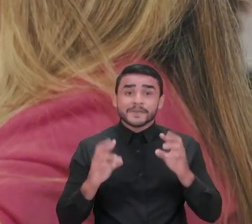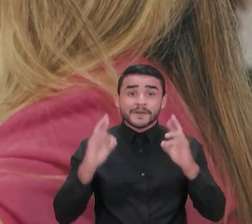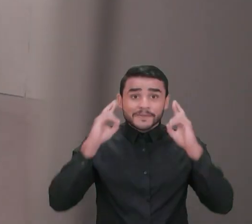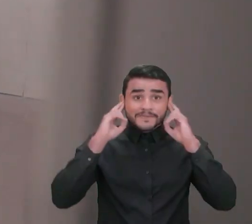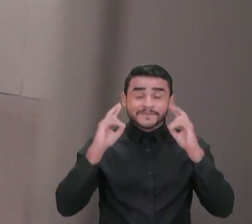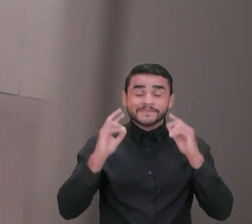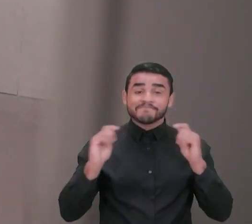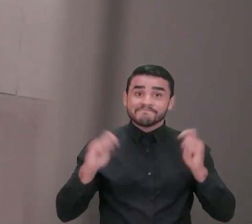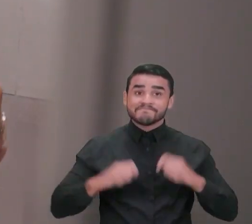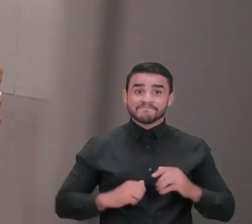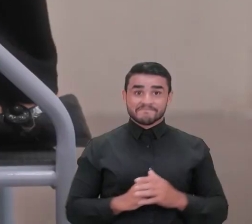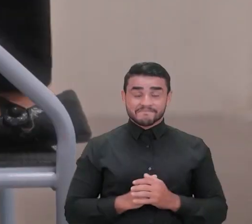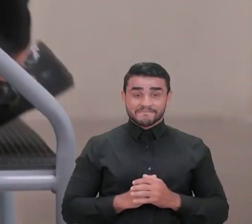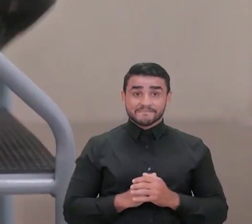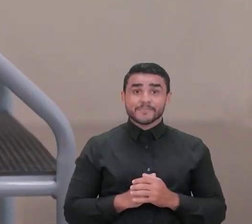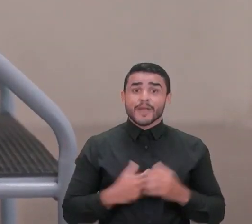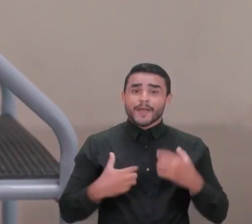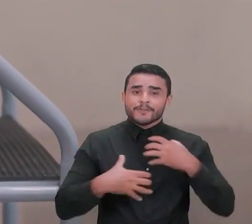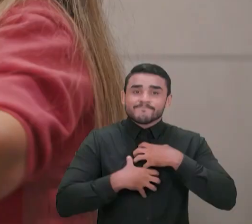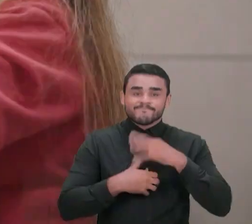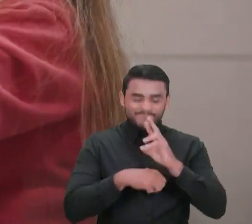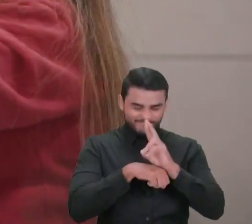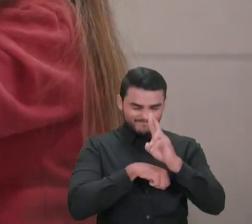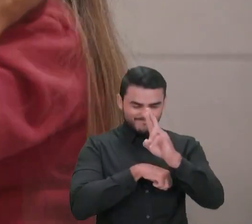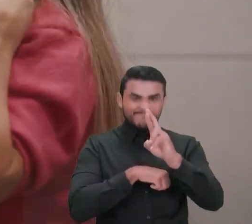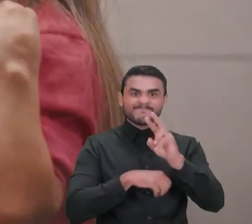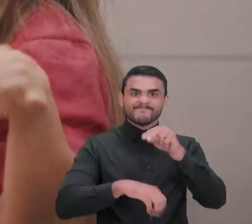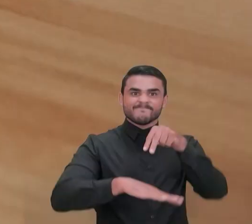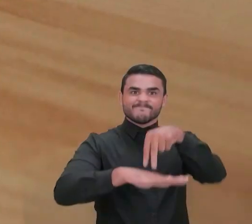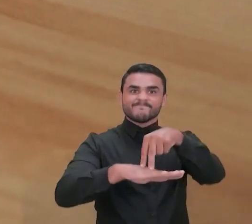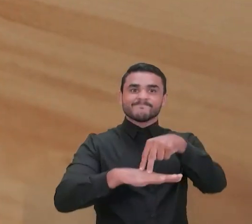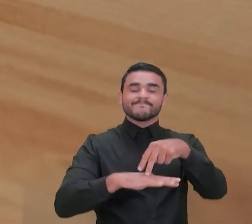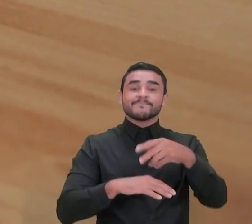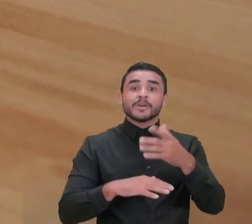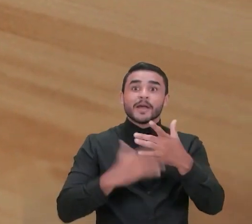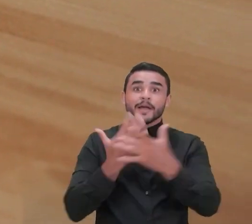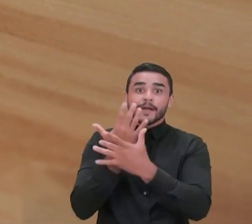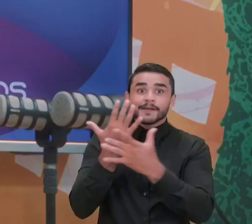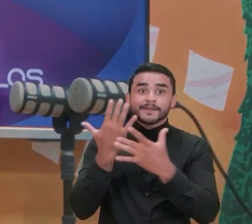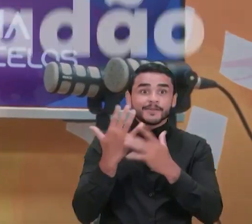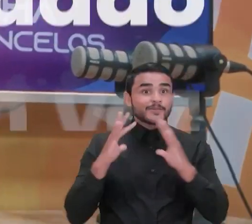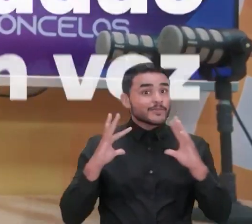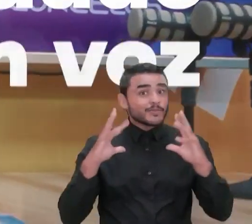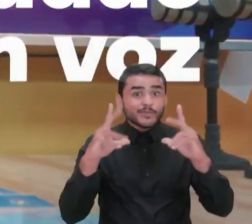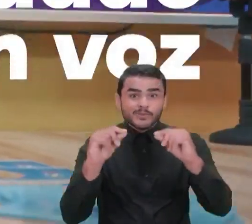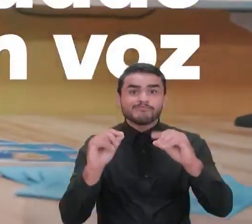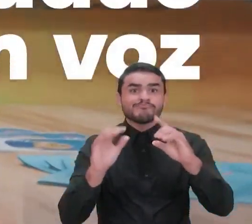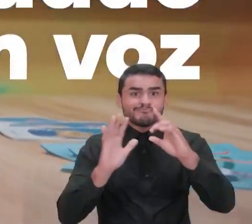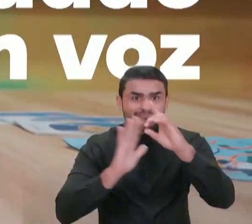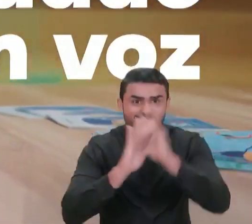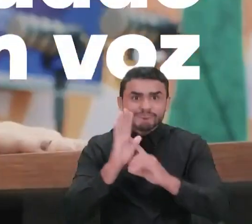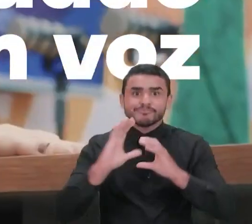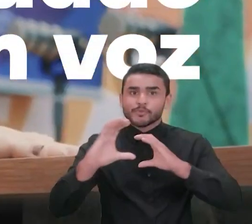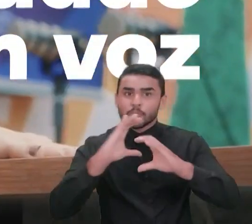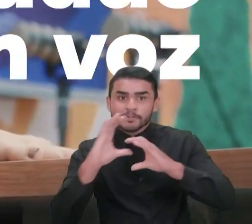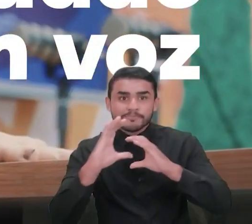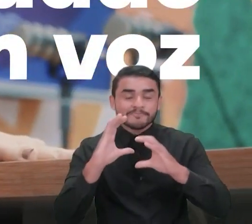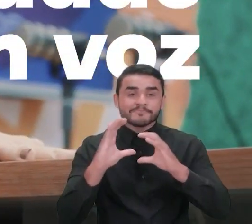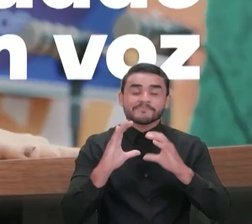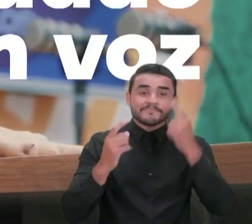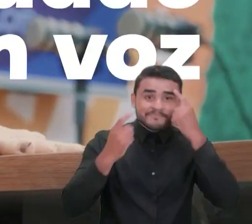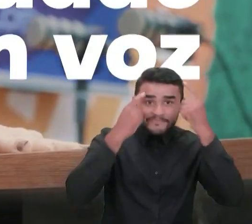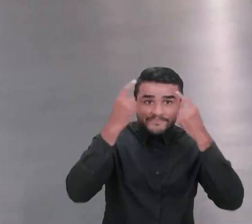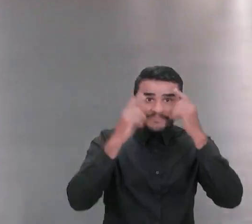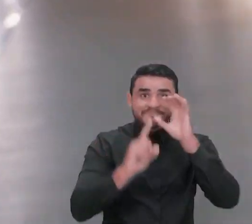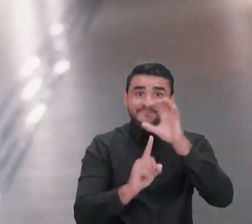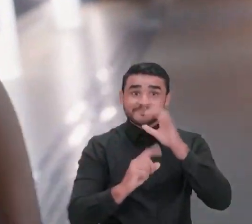auditiva. Eu fico muito feliz em poder dar voz às pessoas com deficiência, mostrando que todo cidadão se comunica, cria e